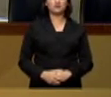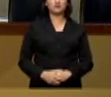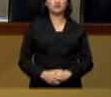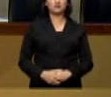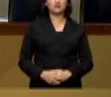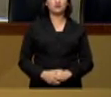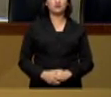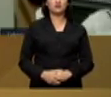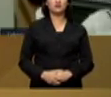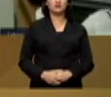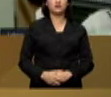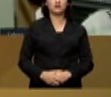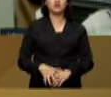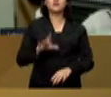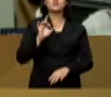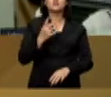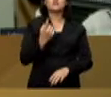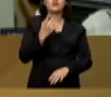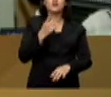Senhor presidente, só uma pequena intervenção.